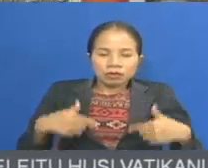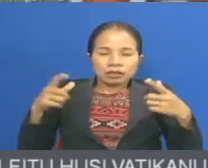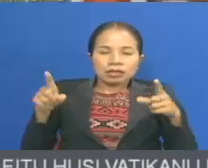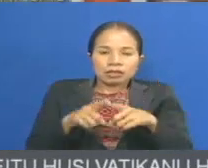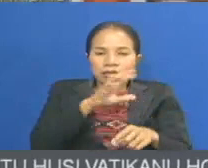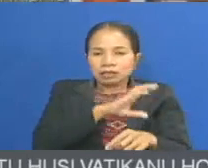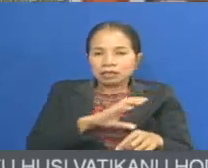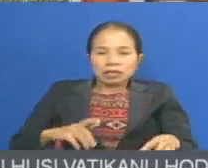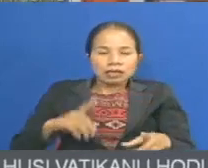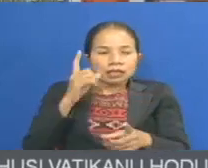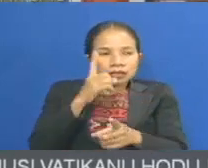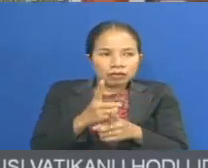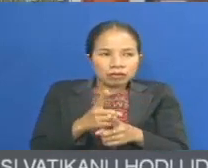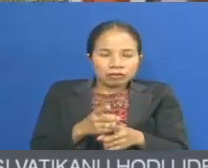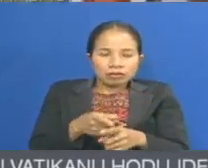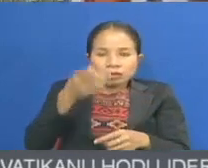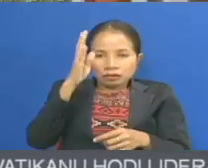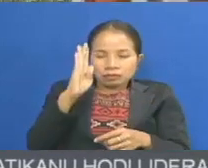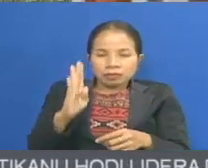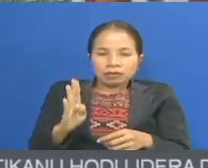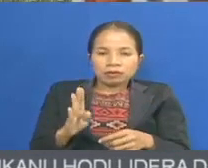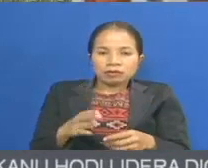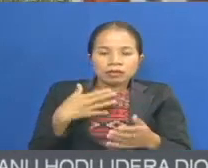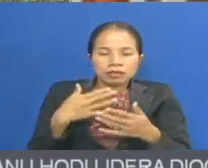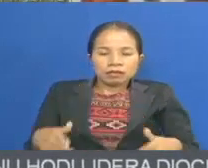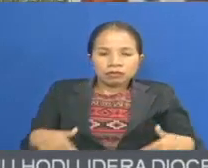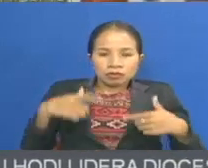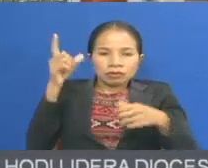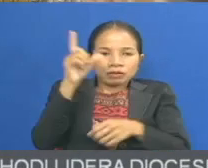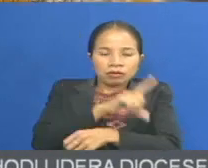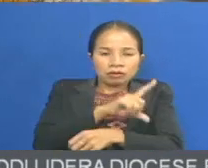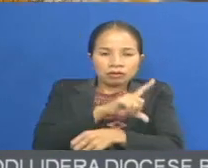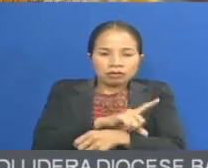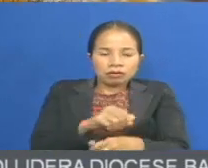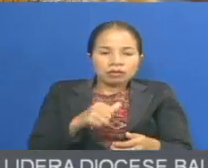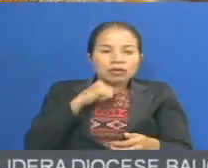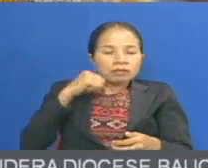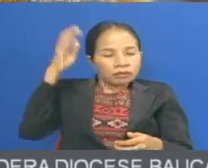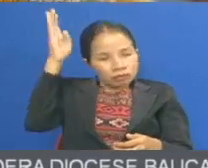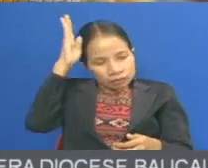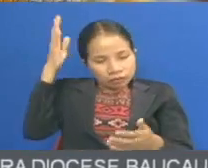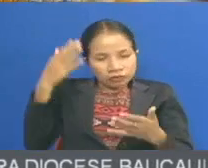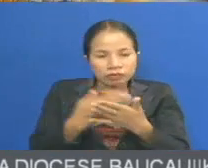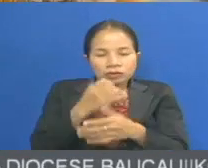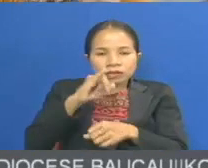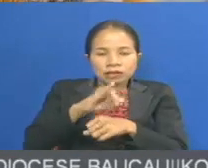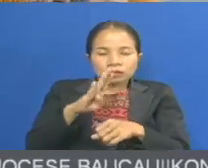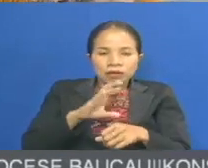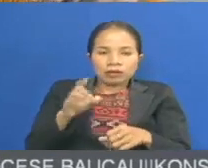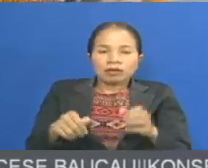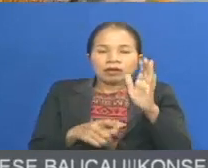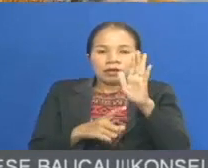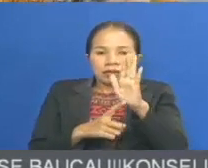malos atau sermin merau mak dia kita yang bida mori selorong. Bispo Fong, ba Diocese Bocau, anunsi ona ihe